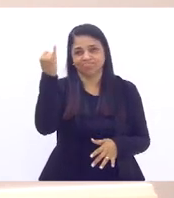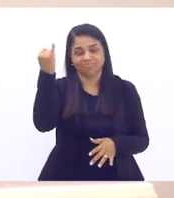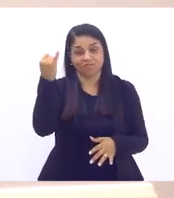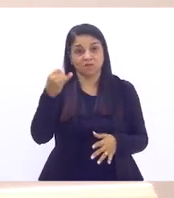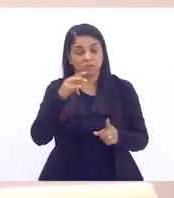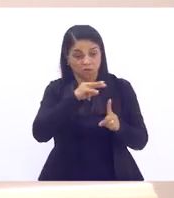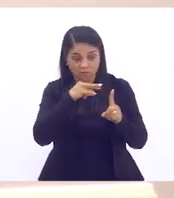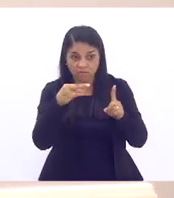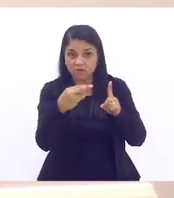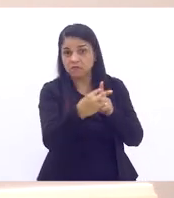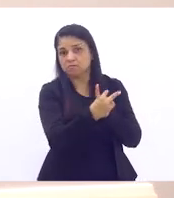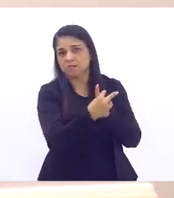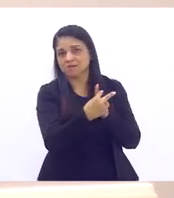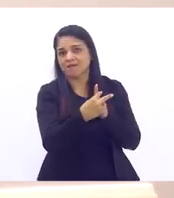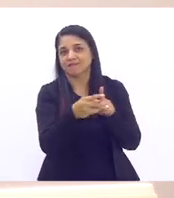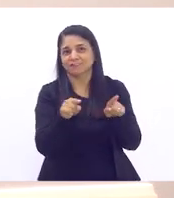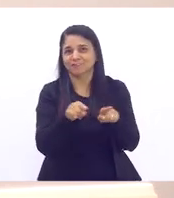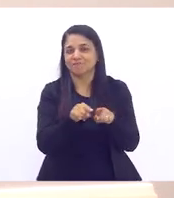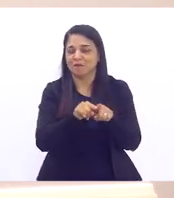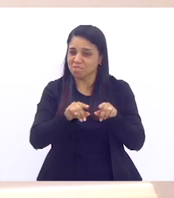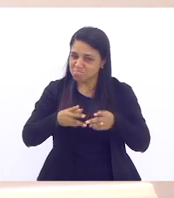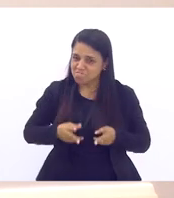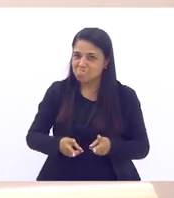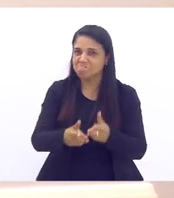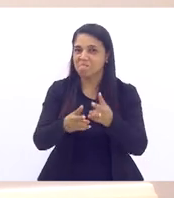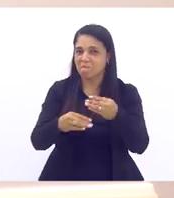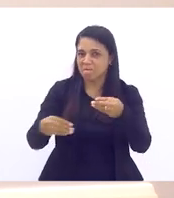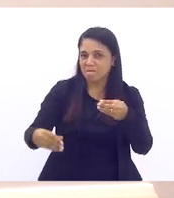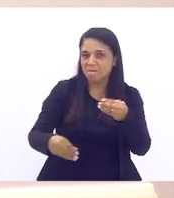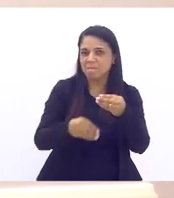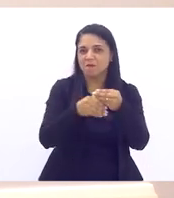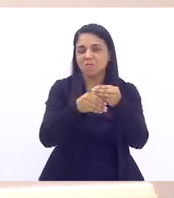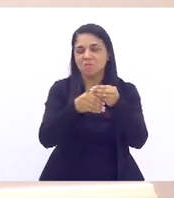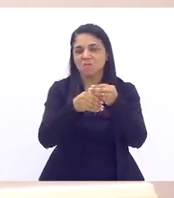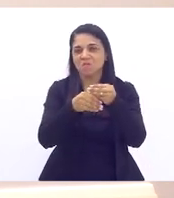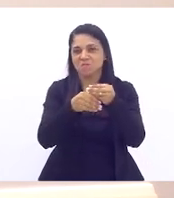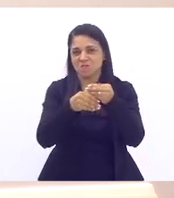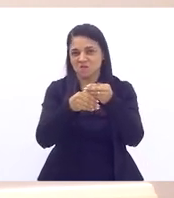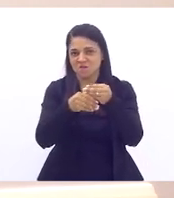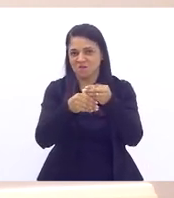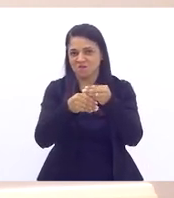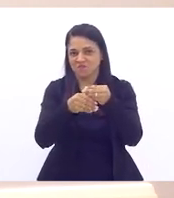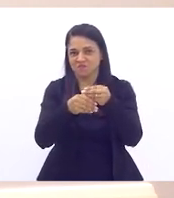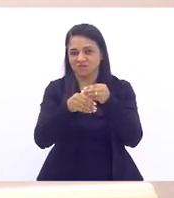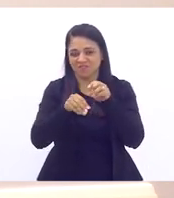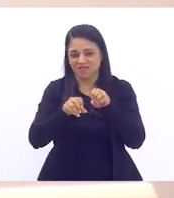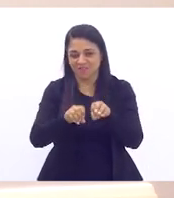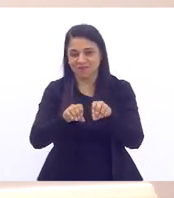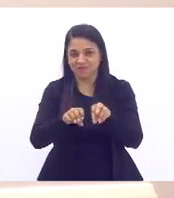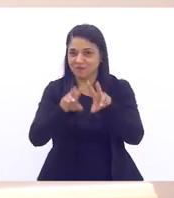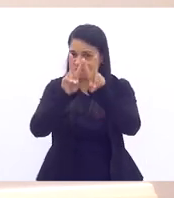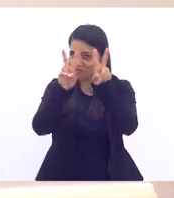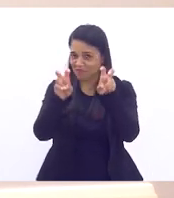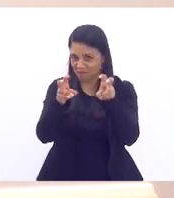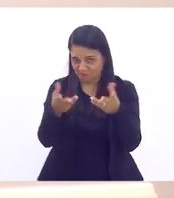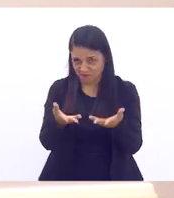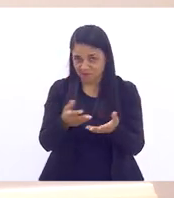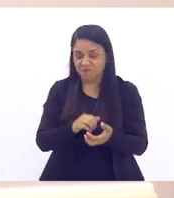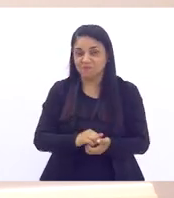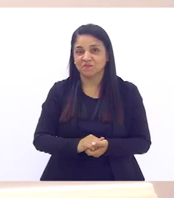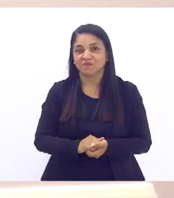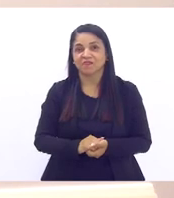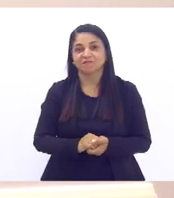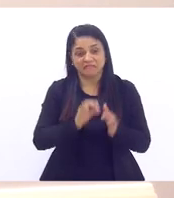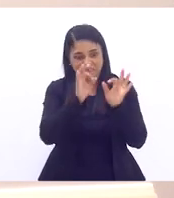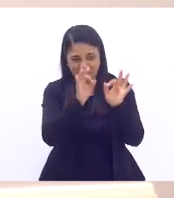a essa questão podemos avançar um pouco mais até abordar é o tema da educação inclusiva eu tenho certeza que é a